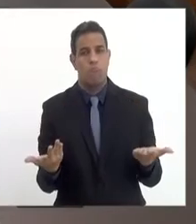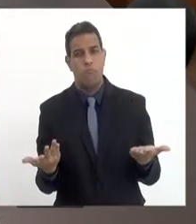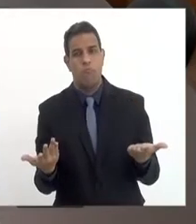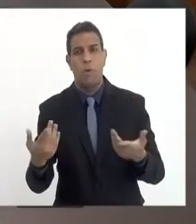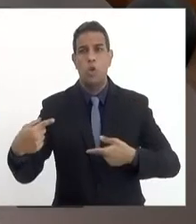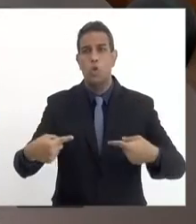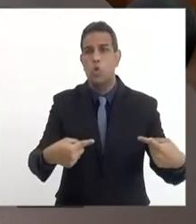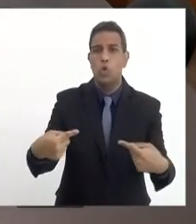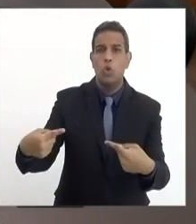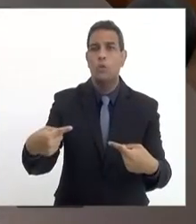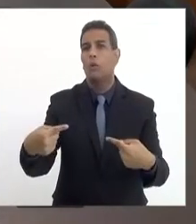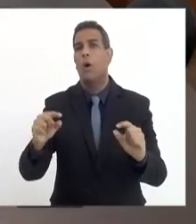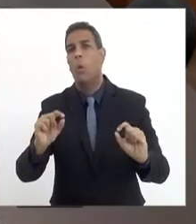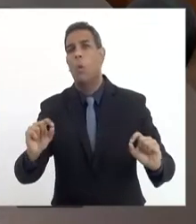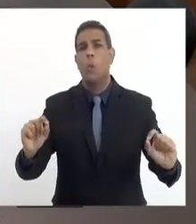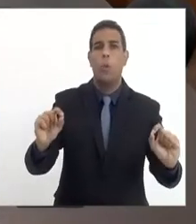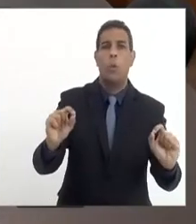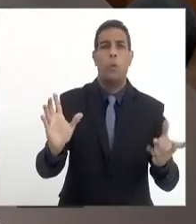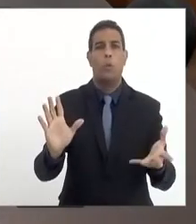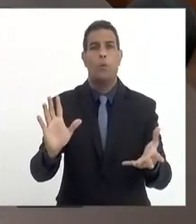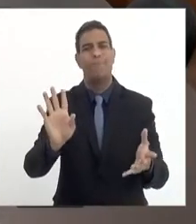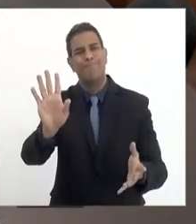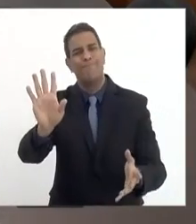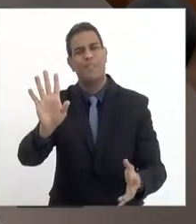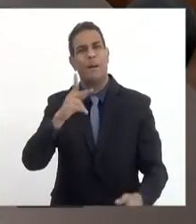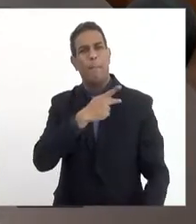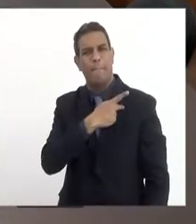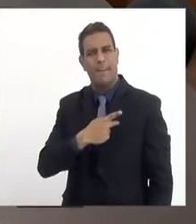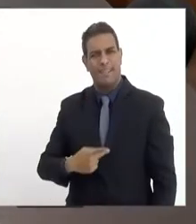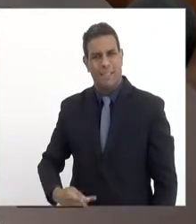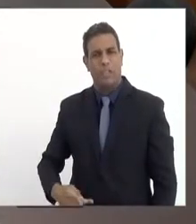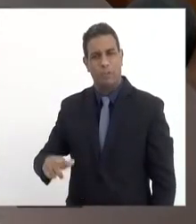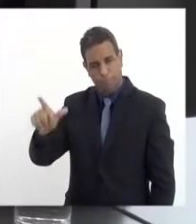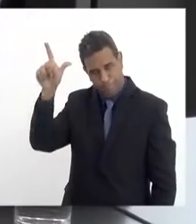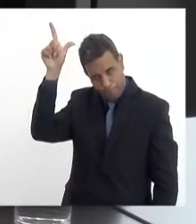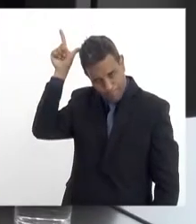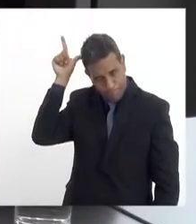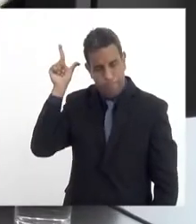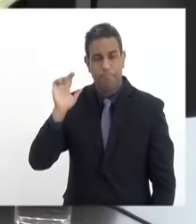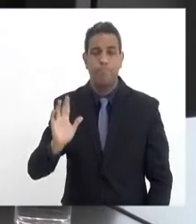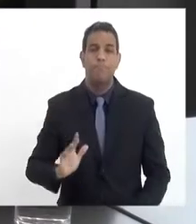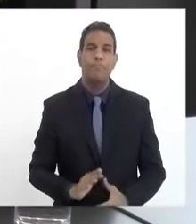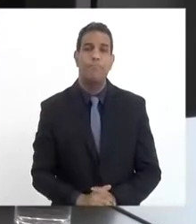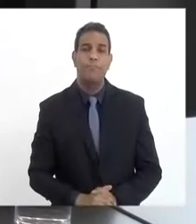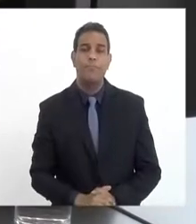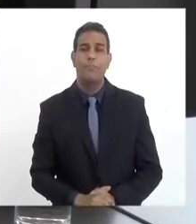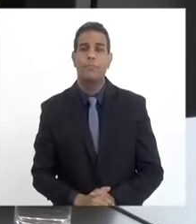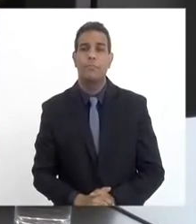em discussão, senhor presidente, deputado Luiz Paulo.